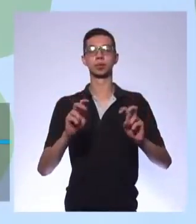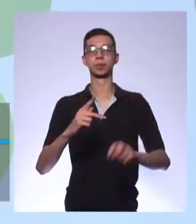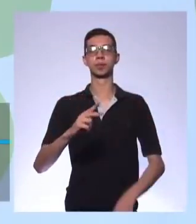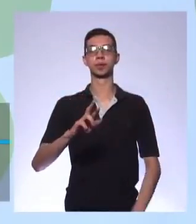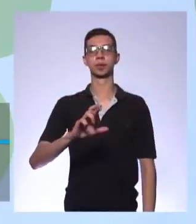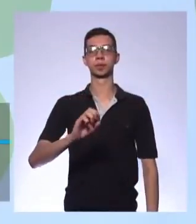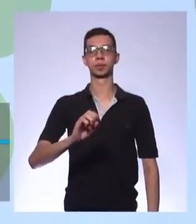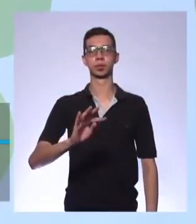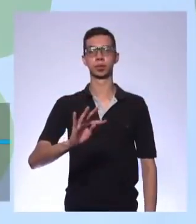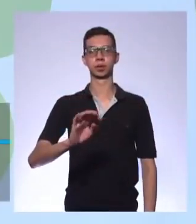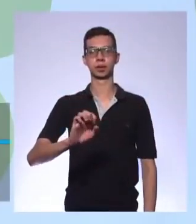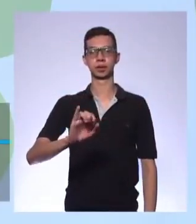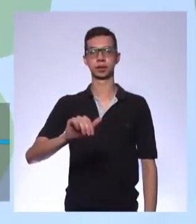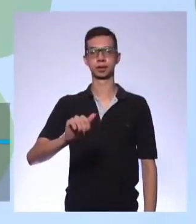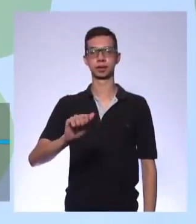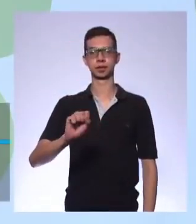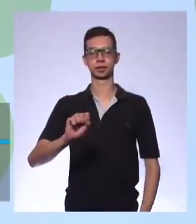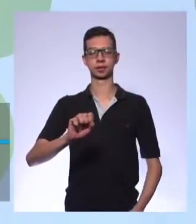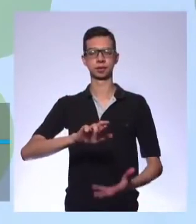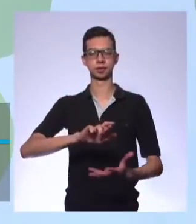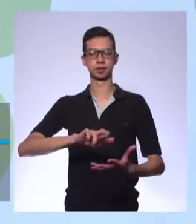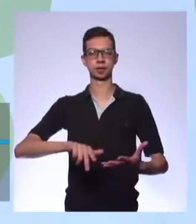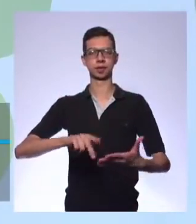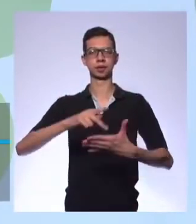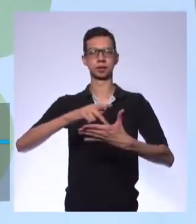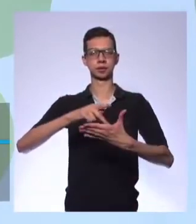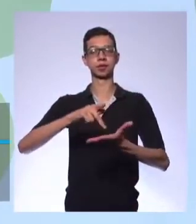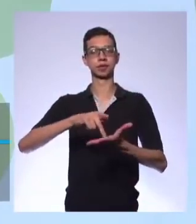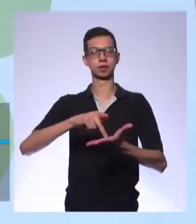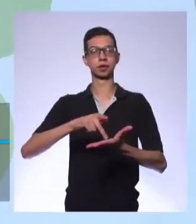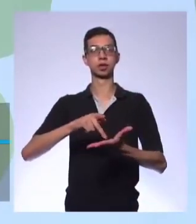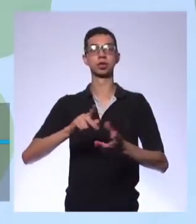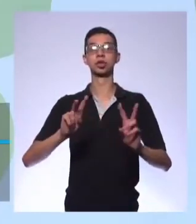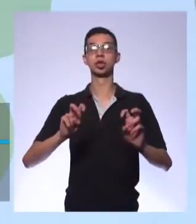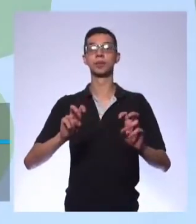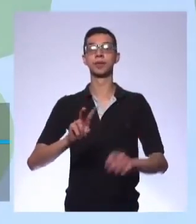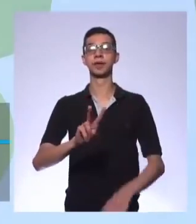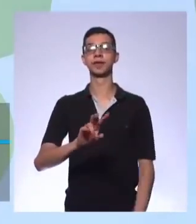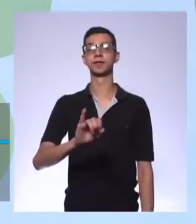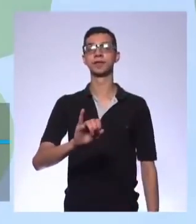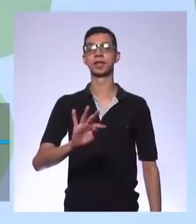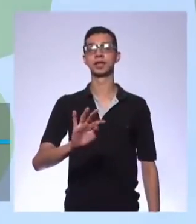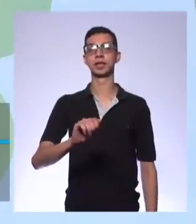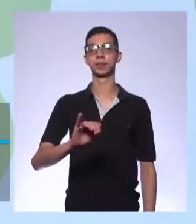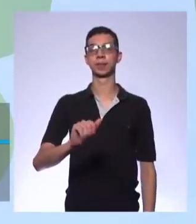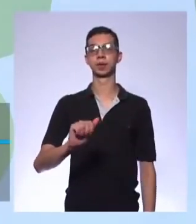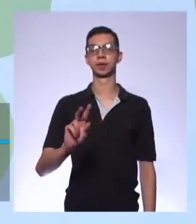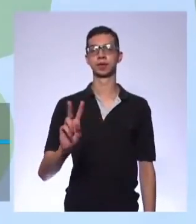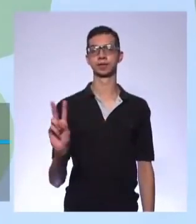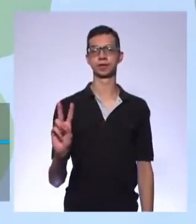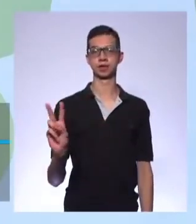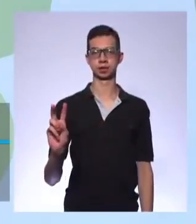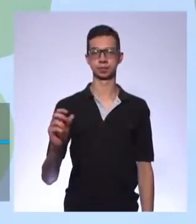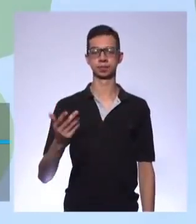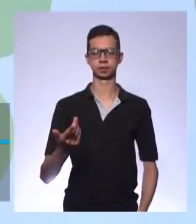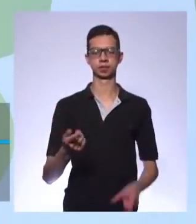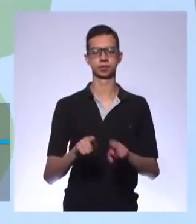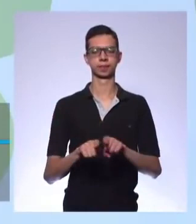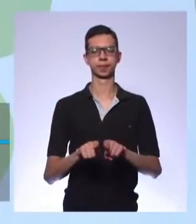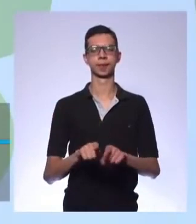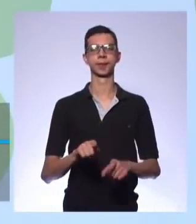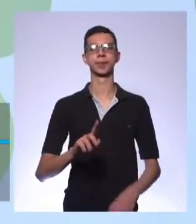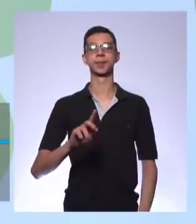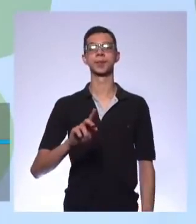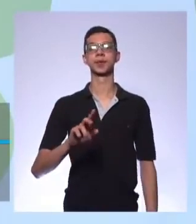professor. Proteína. Tudo A bem. ideia está bem agregada com vitamina, o pessoal Opa, colocou muito aqui, bem ó. também. Ó, o Rian,